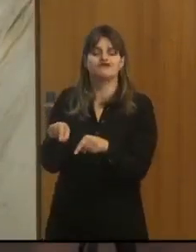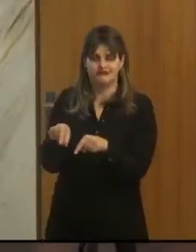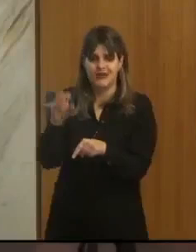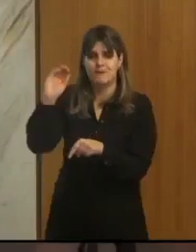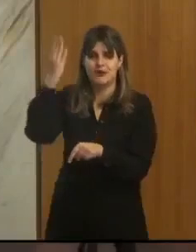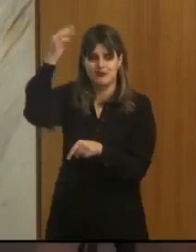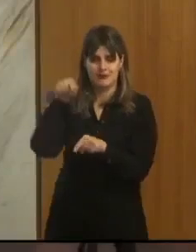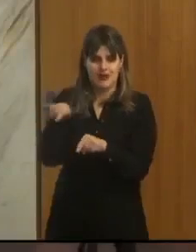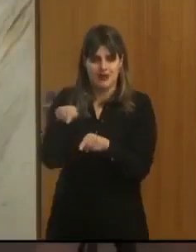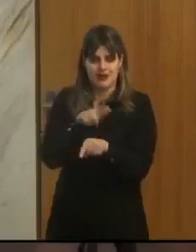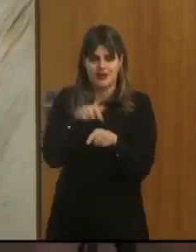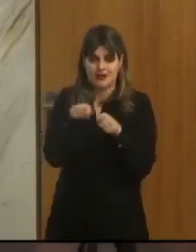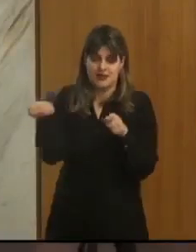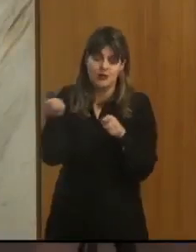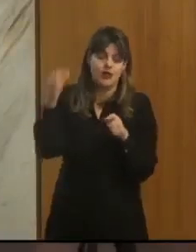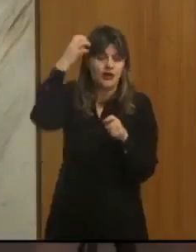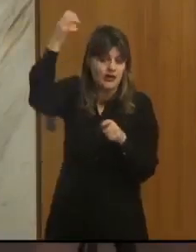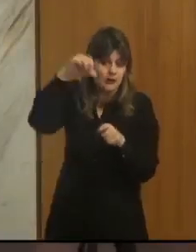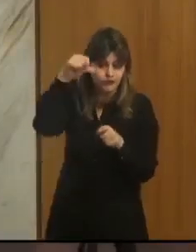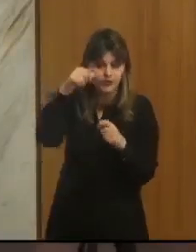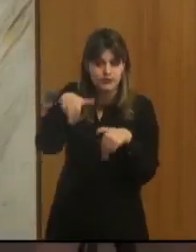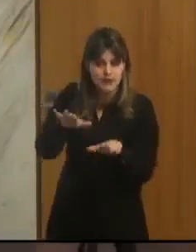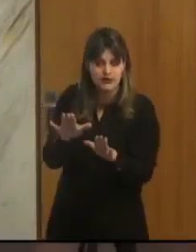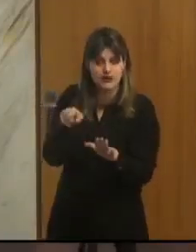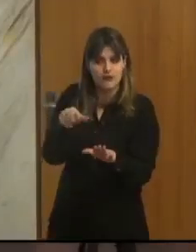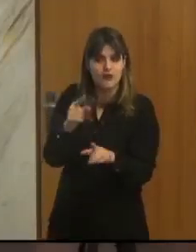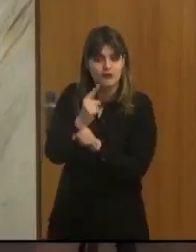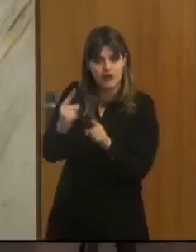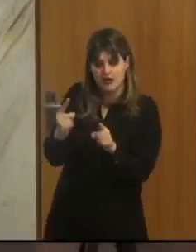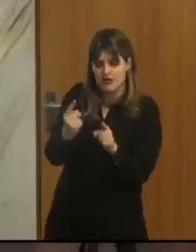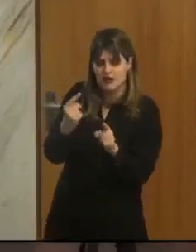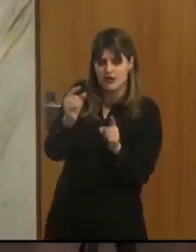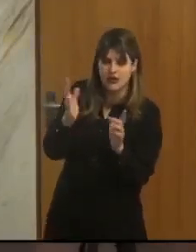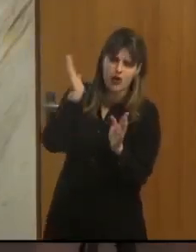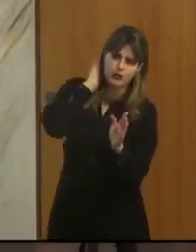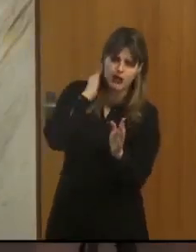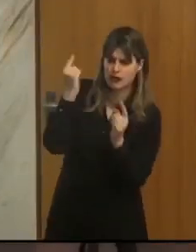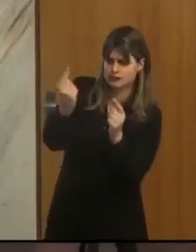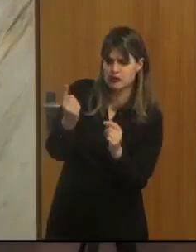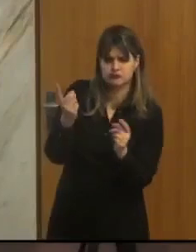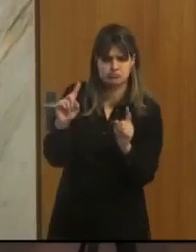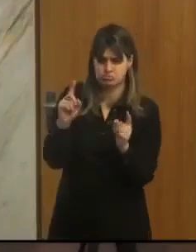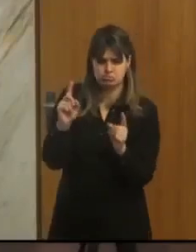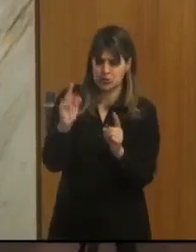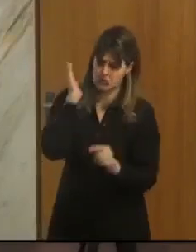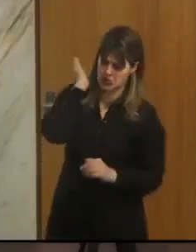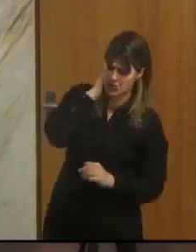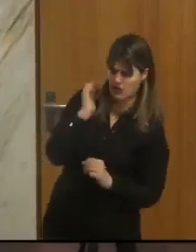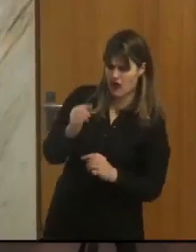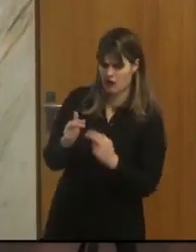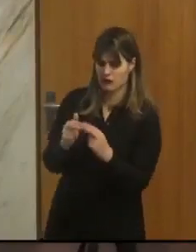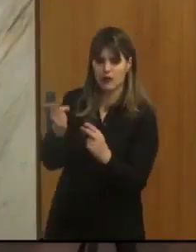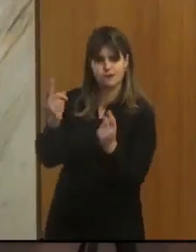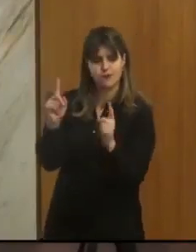Manuel, apesar de ainda não ser rei, mas marca. É ao seu gosto. Ele não foi obrigado a fazê-la, ele não, nada o obrigava a fazer, foi